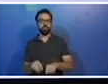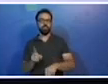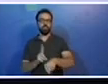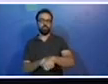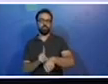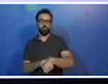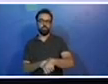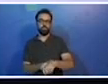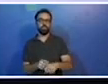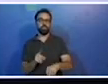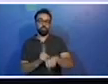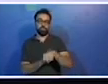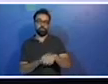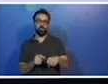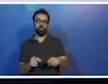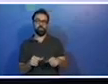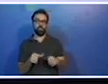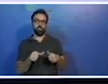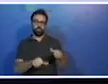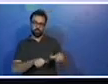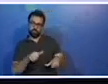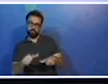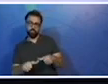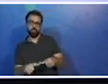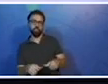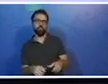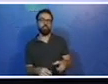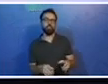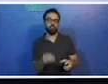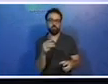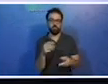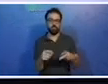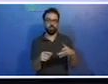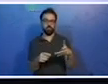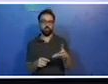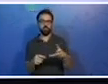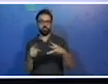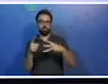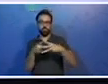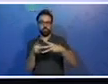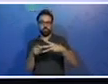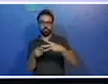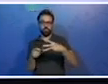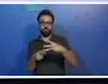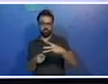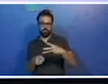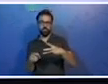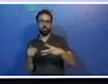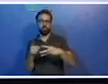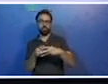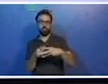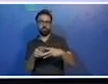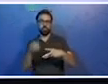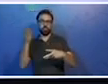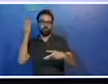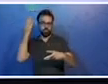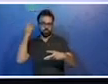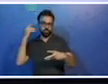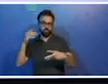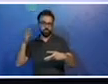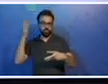se varia, não é? Nós temos passado, presente e futuro. Mas como nós vamos falar apenas do presente, eu coloquei